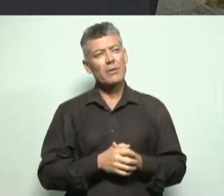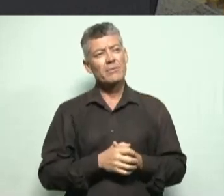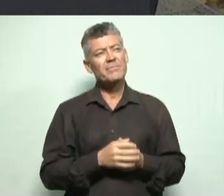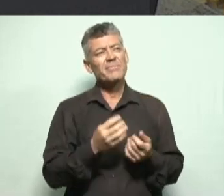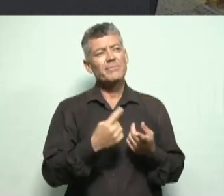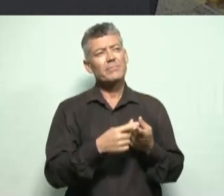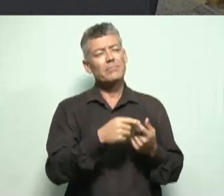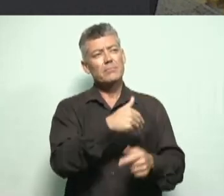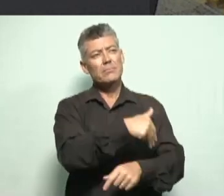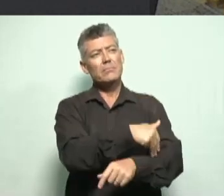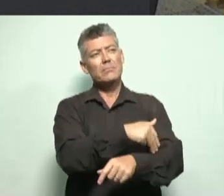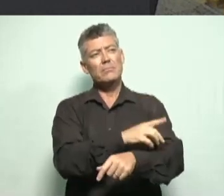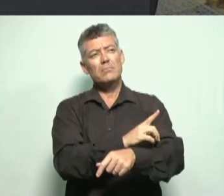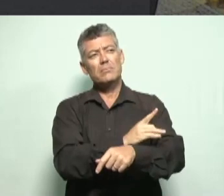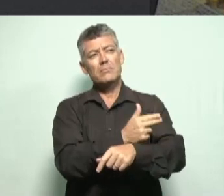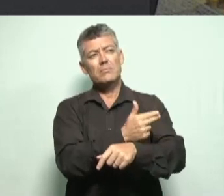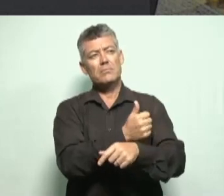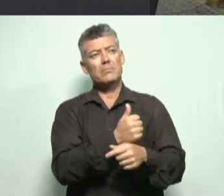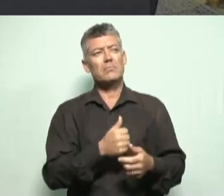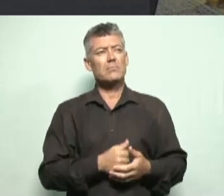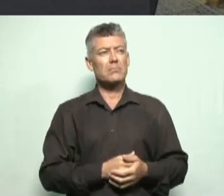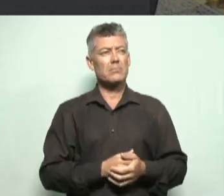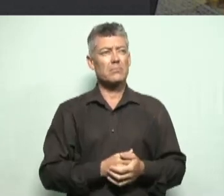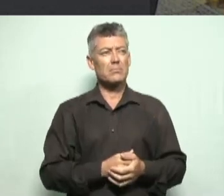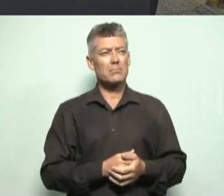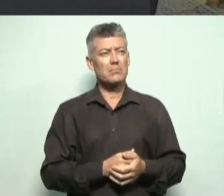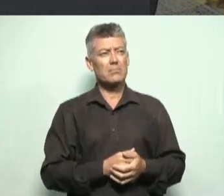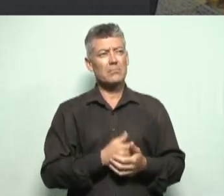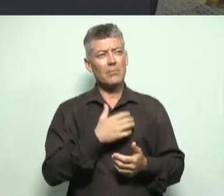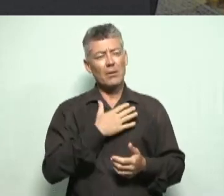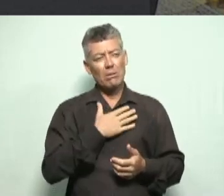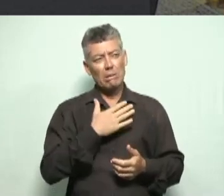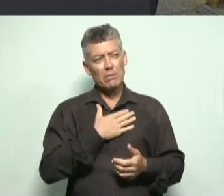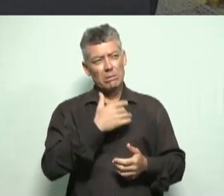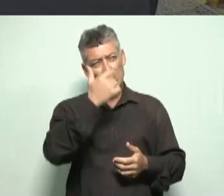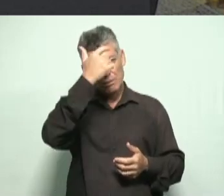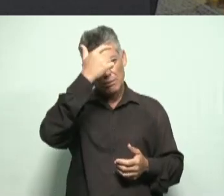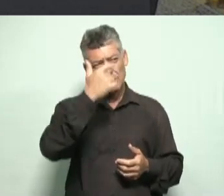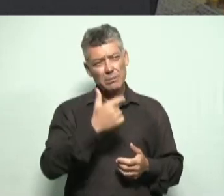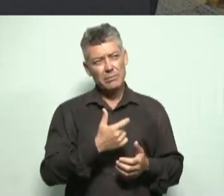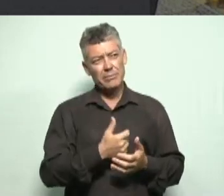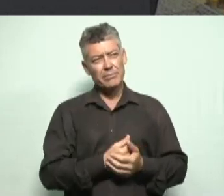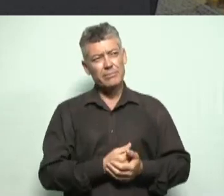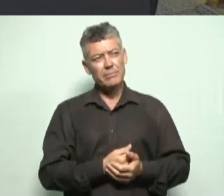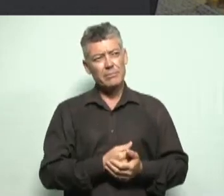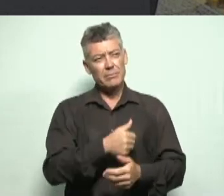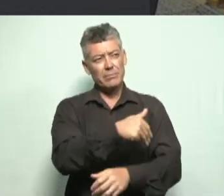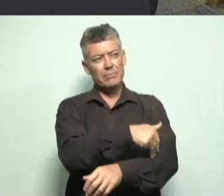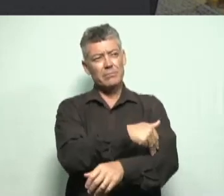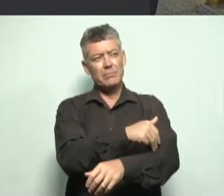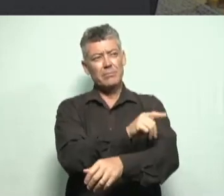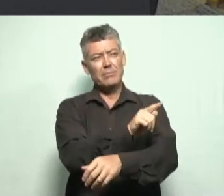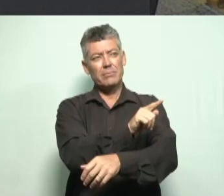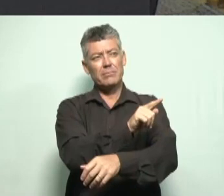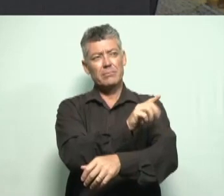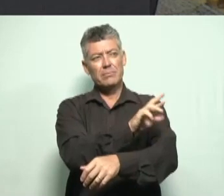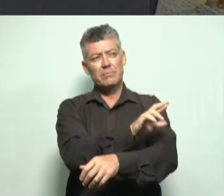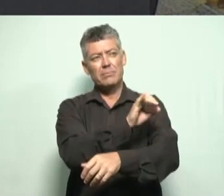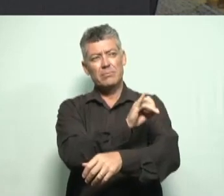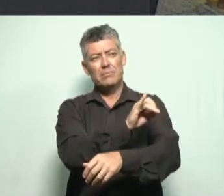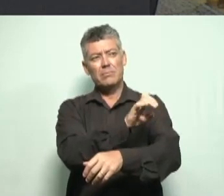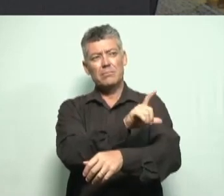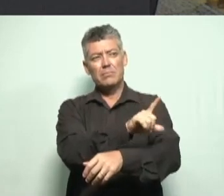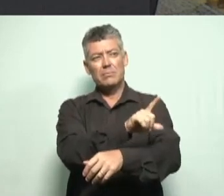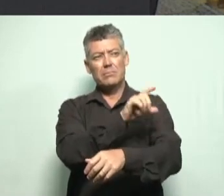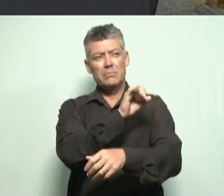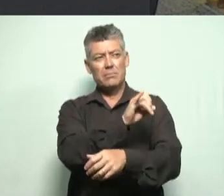a Madonna fez uma homenagem a algumas das figuras do meu partido, fez uma homenagem, Bispo, a Marielle. Marielle foi assassinada, nós sabemos